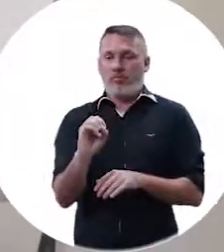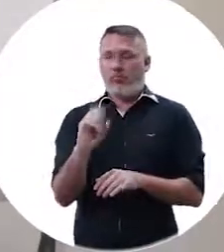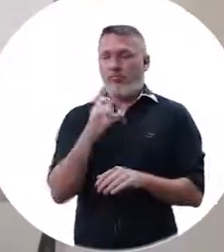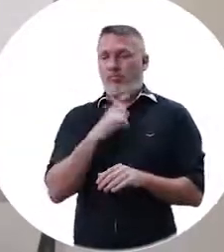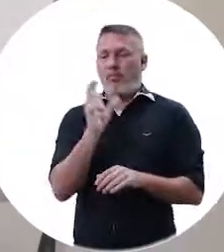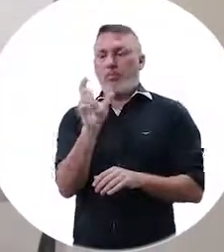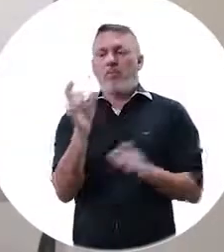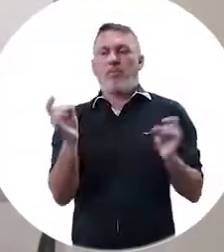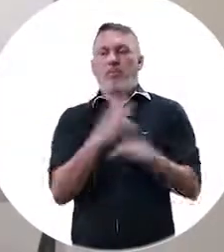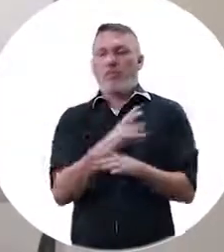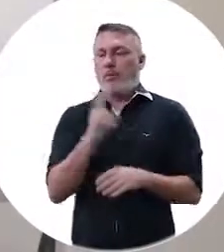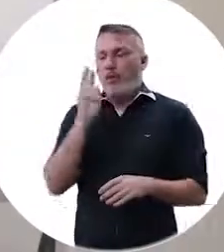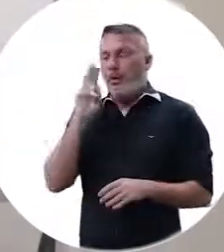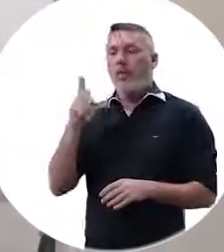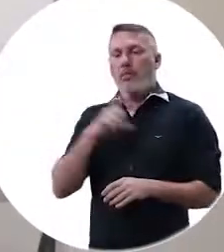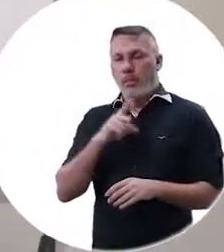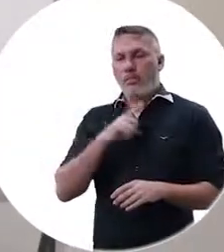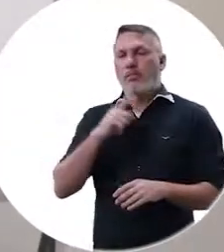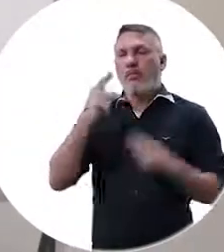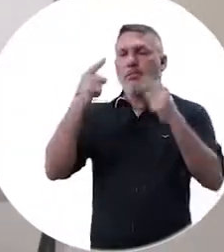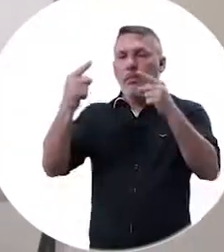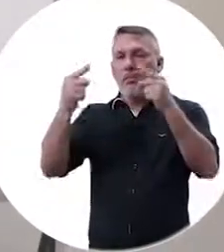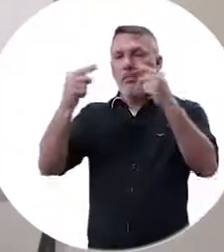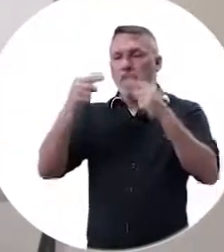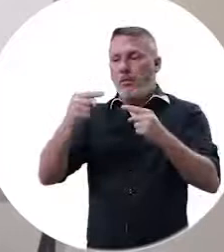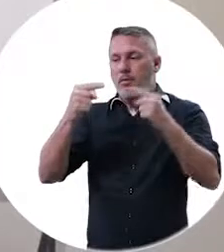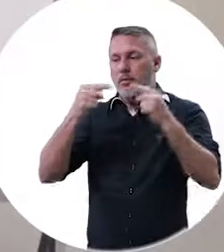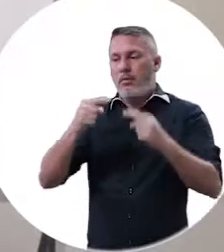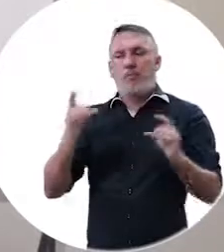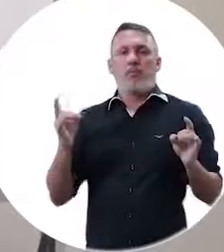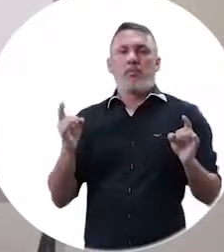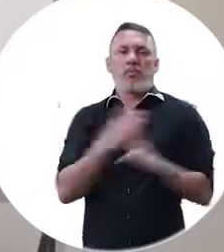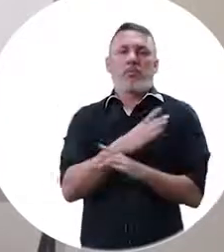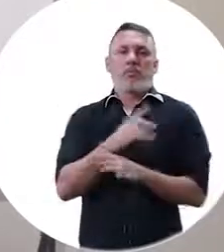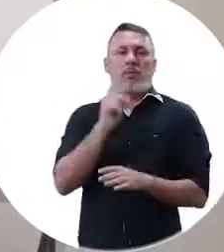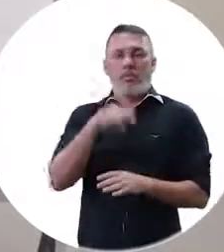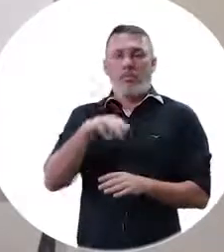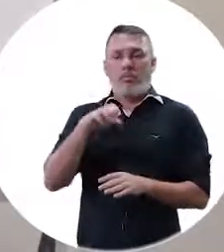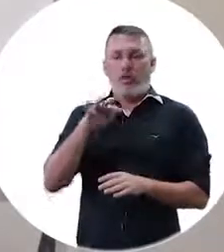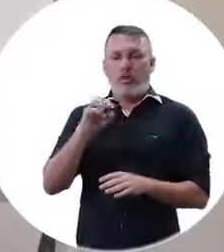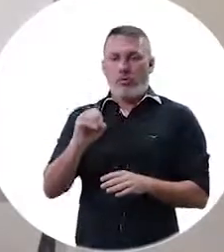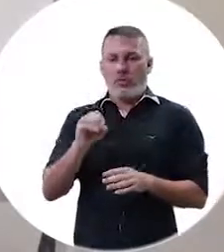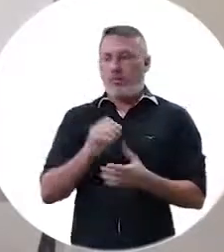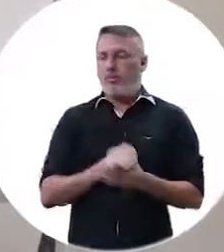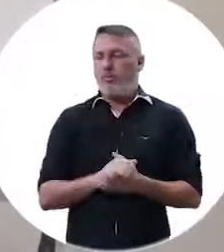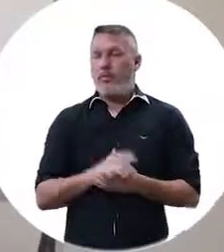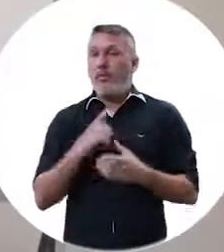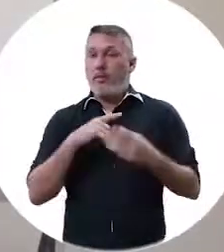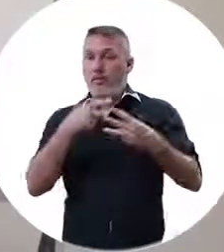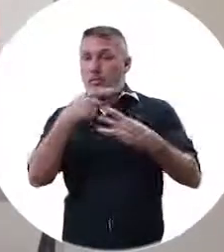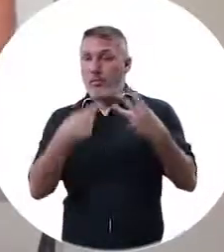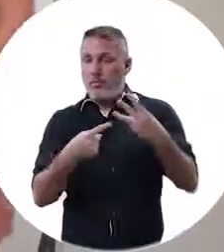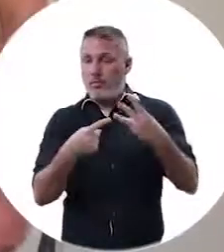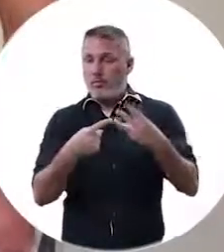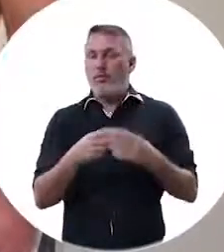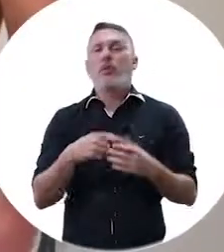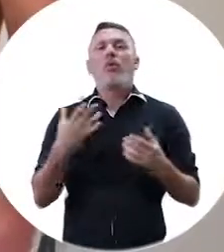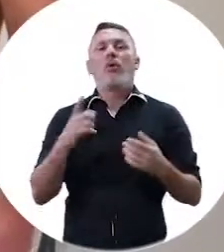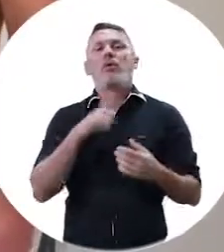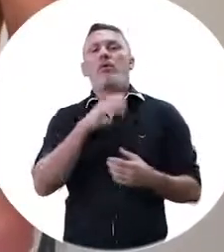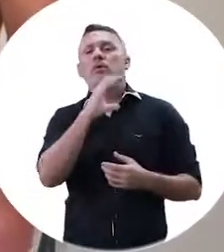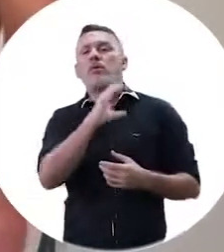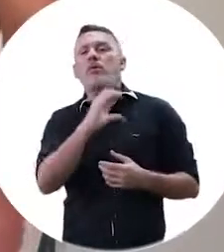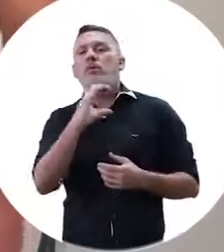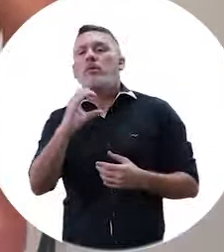il, metil. Aqui eu tenho metil, aqui eu tenho metil e aqui eu tenho outro metil.